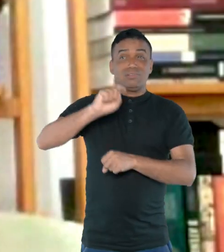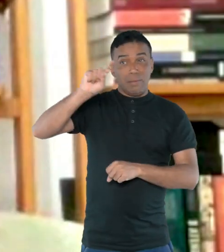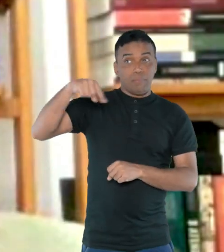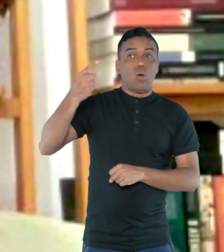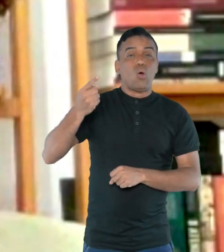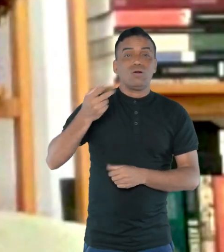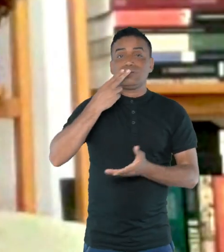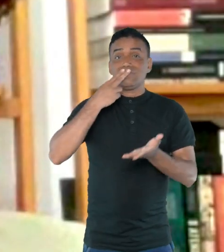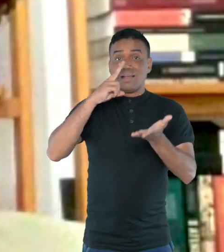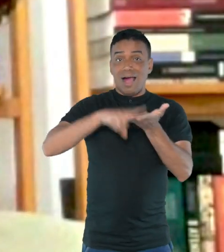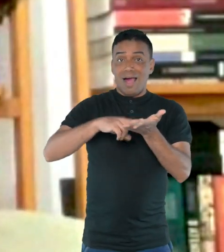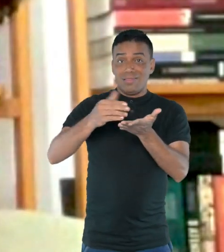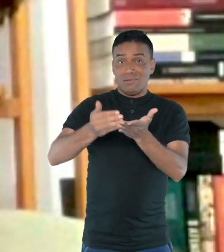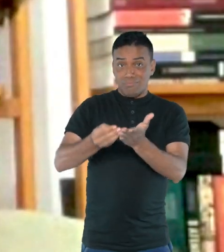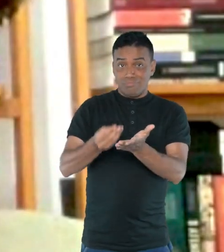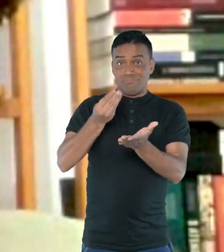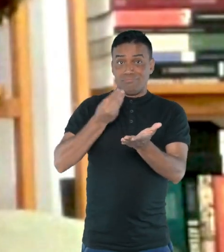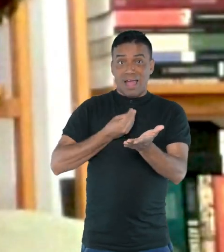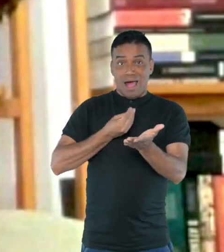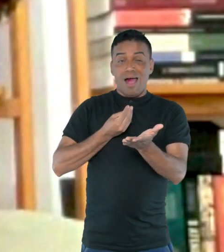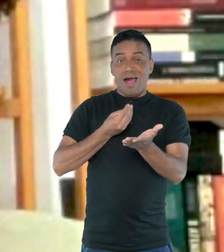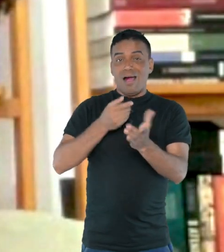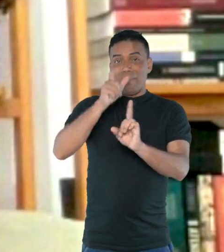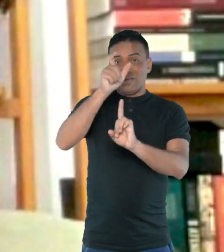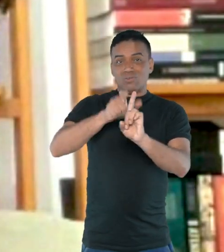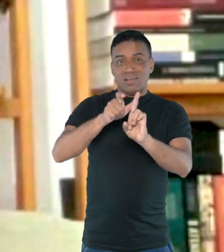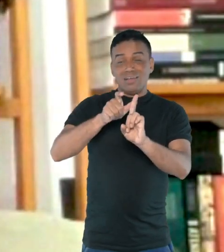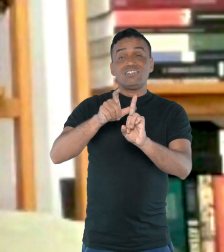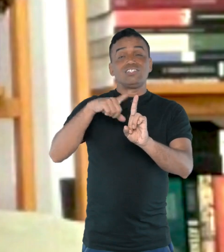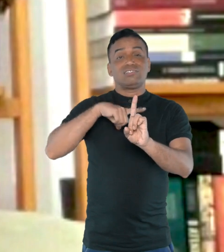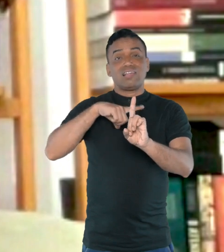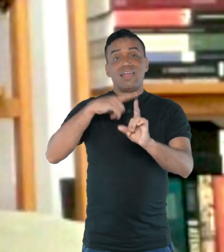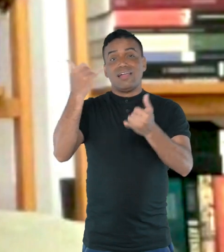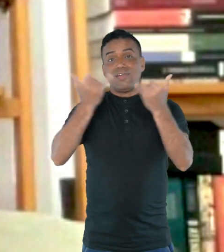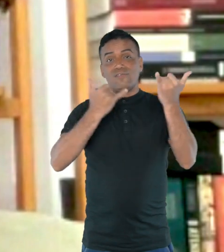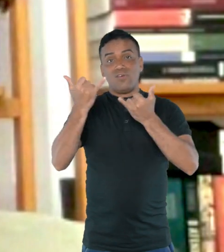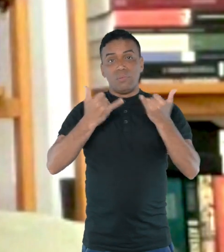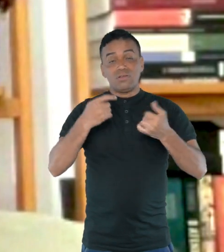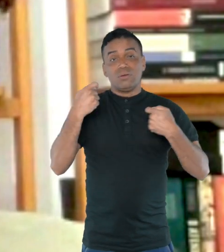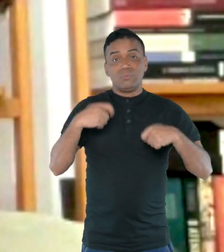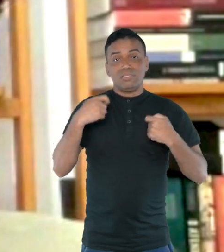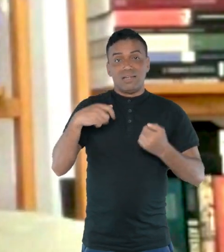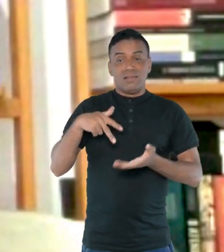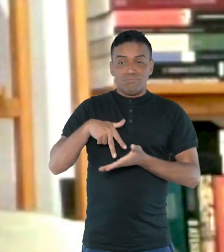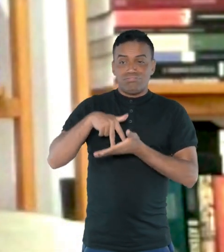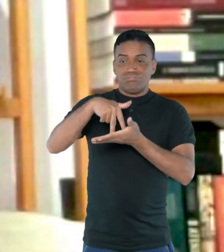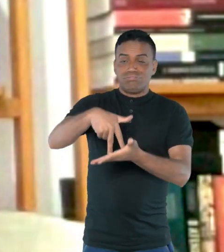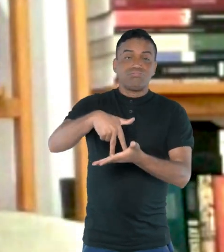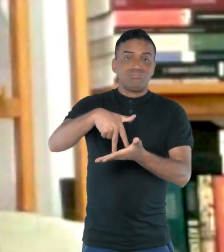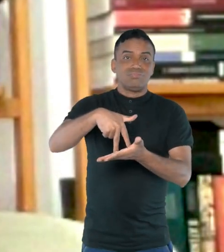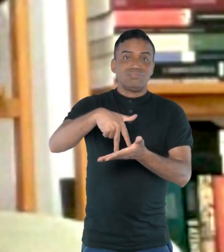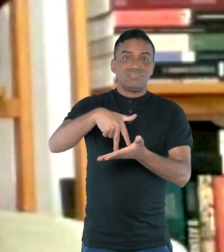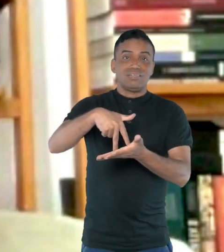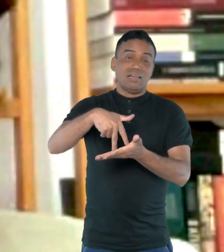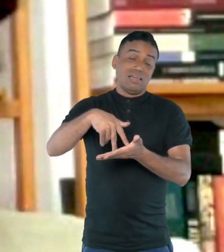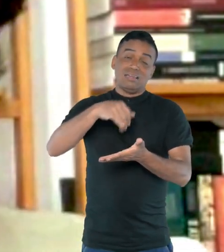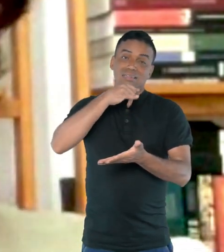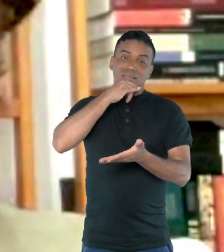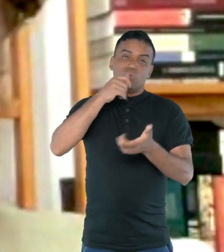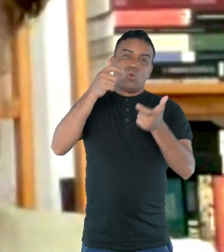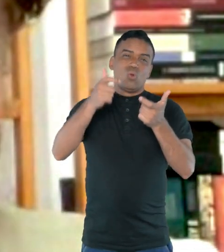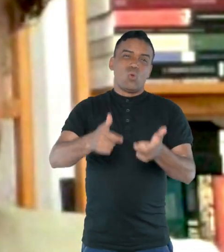carta. Nessa carta, a informação de que ele precisaria comparecer ao que eu chamo de necrópolis,